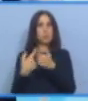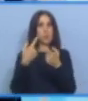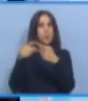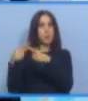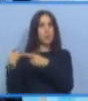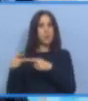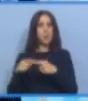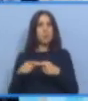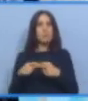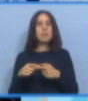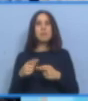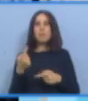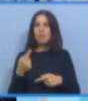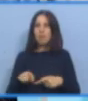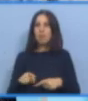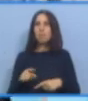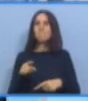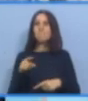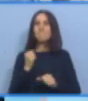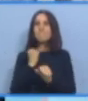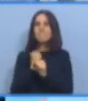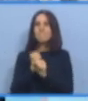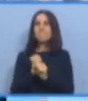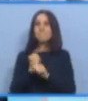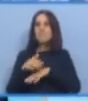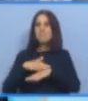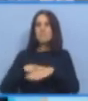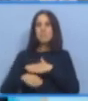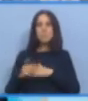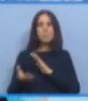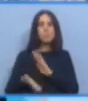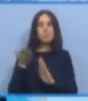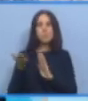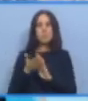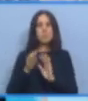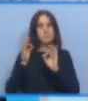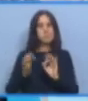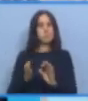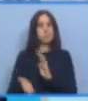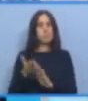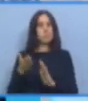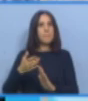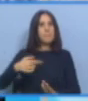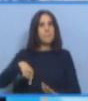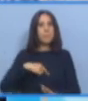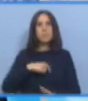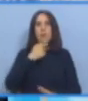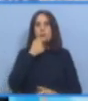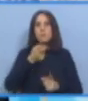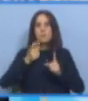diversos, e há que fazer este trabalho, que é um trabalho de urgência, de efetiva urgência. Nós precisamos de